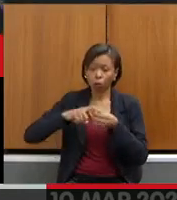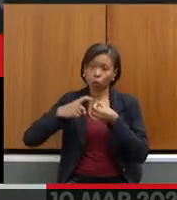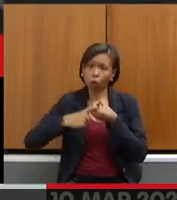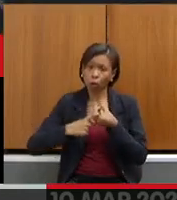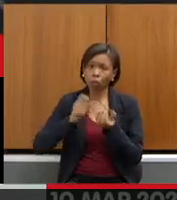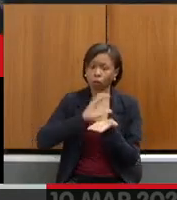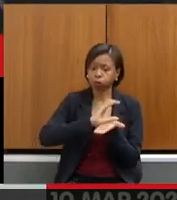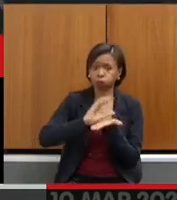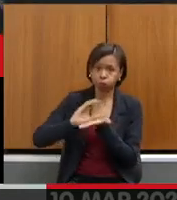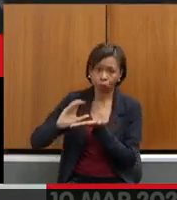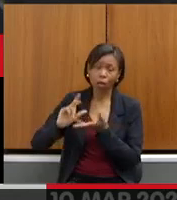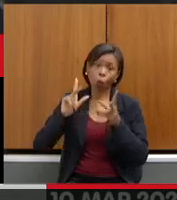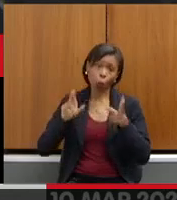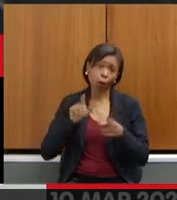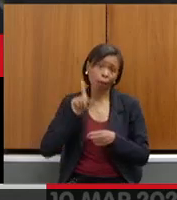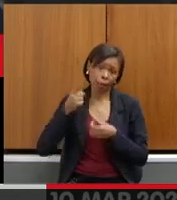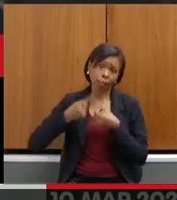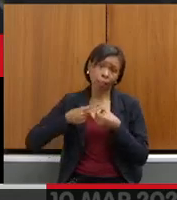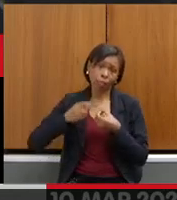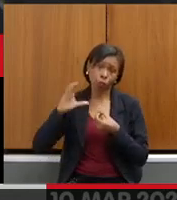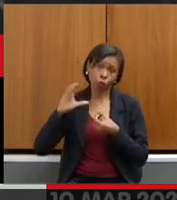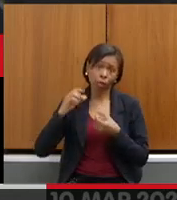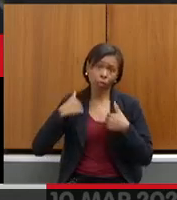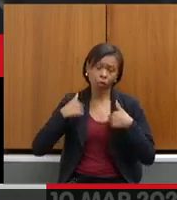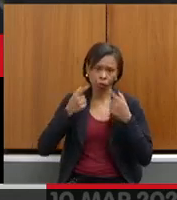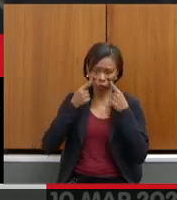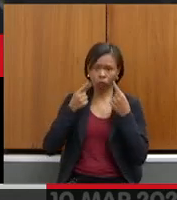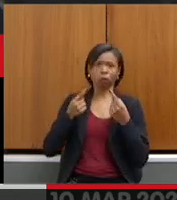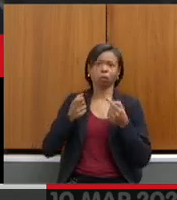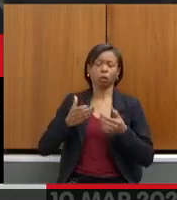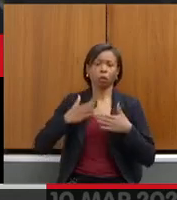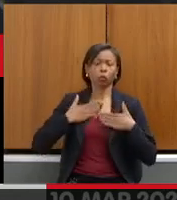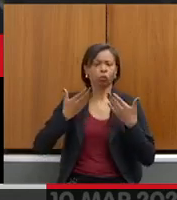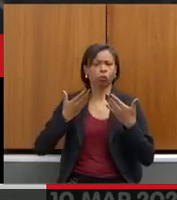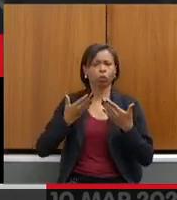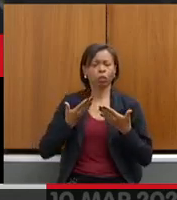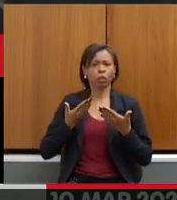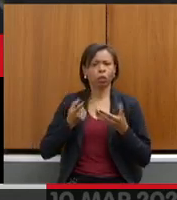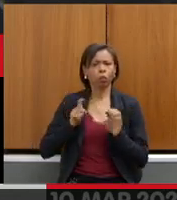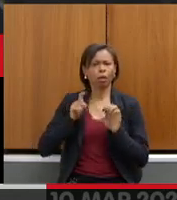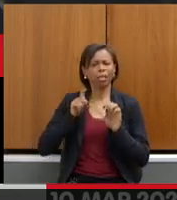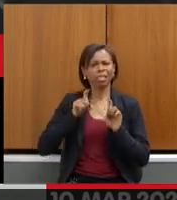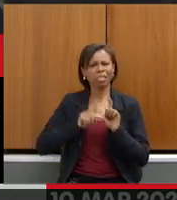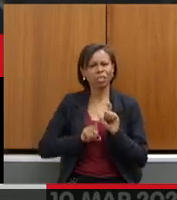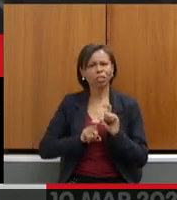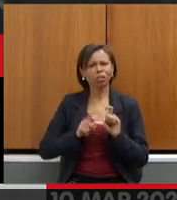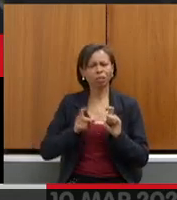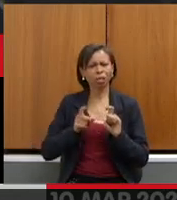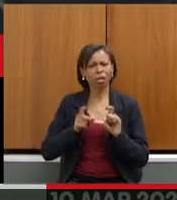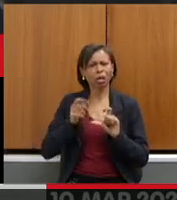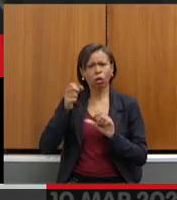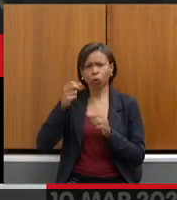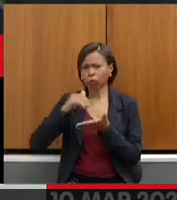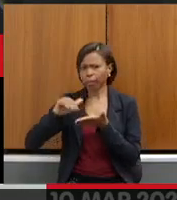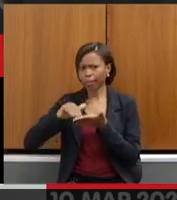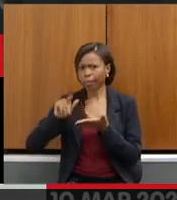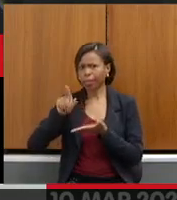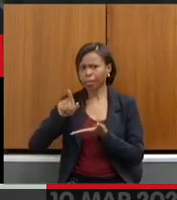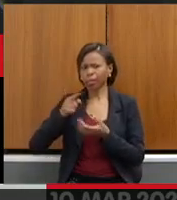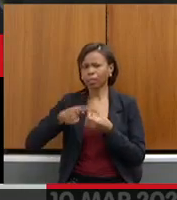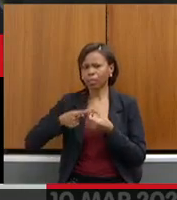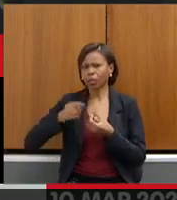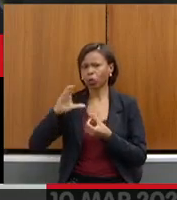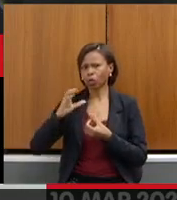pelo Estado como esse caso de Contagem que me assustou como a dívida segundo me foi apresentado pelo secretário municipal de quase